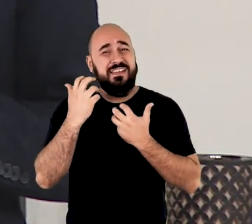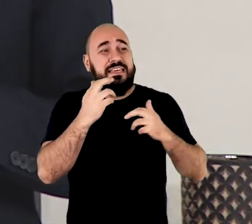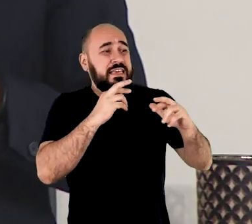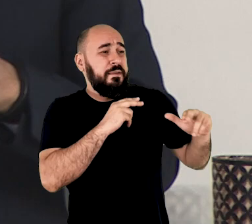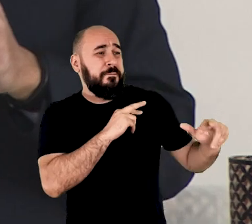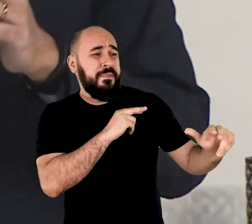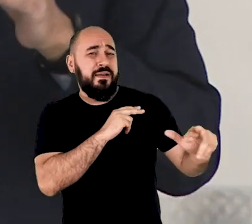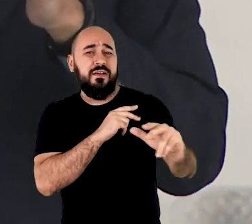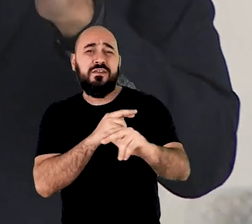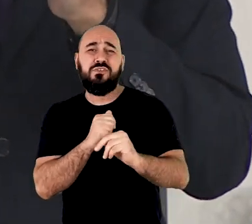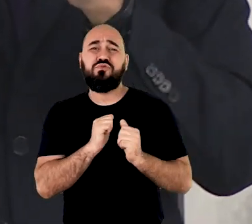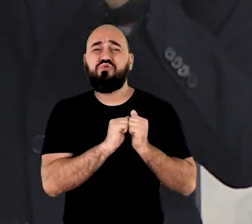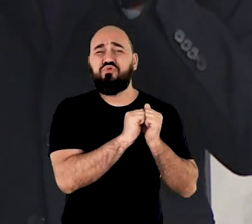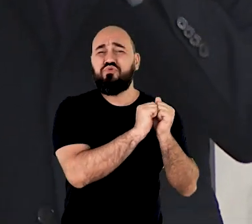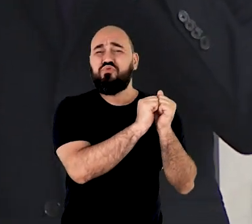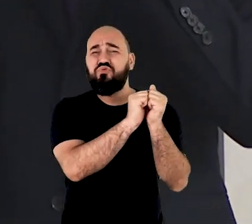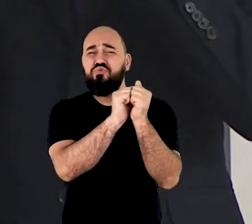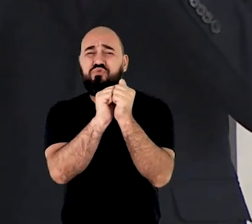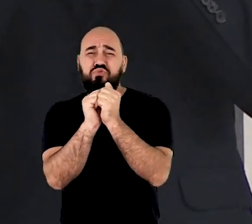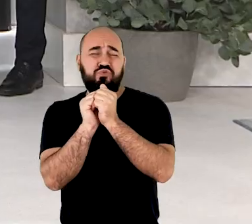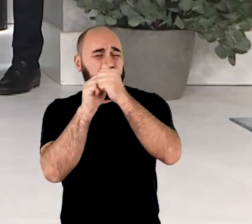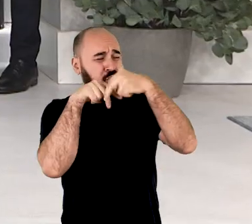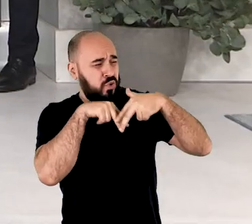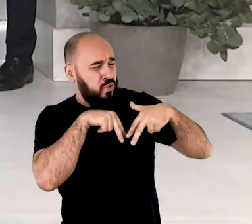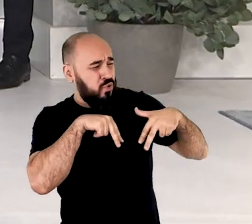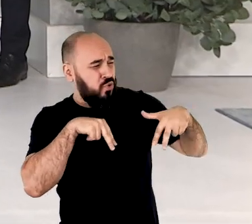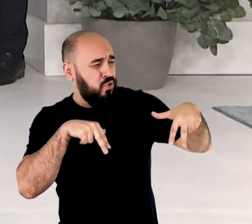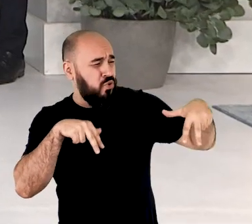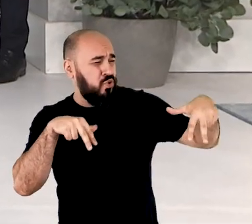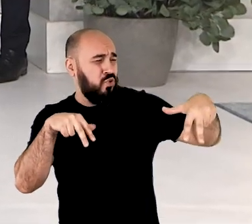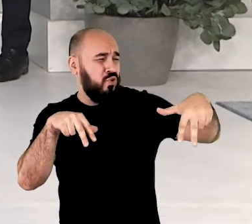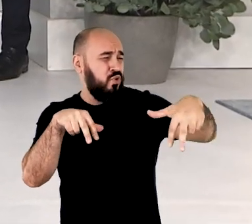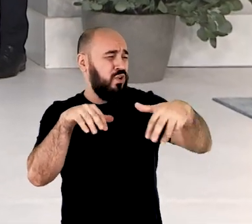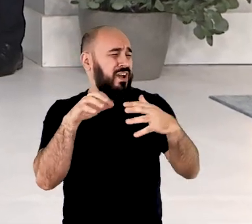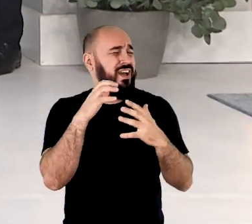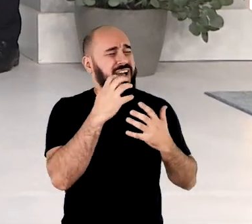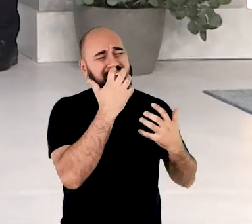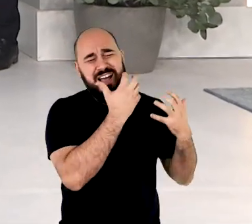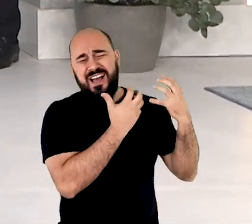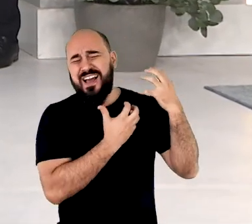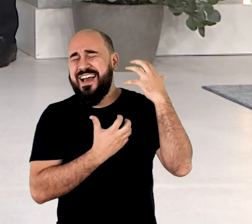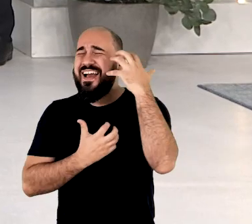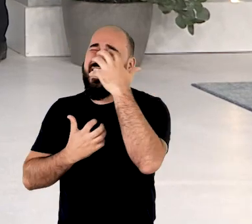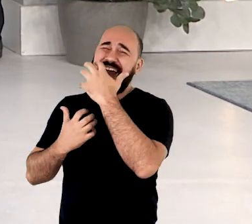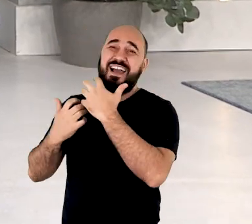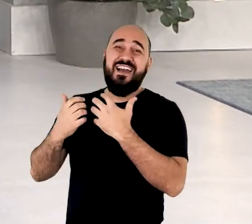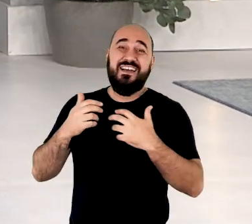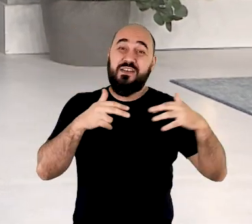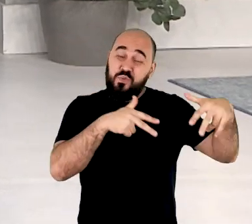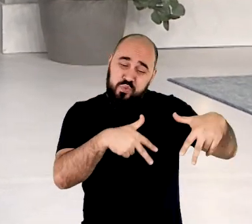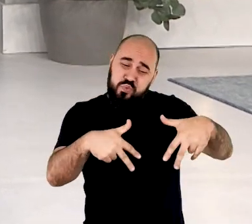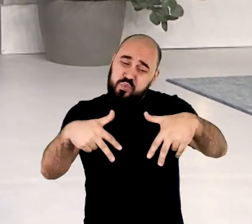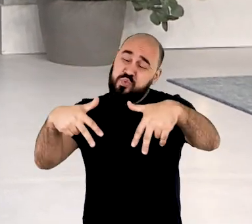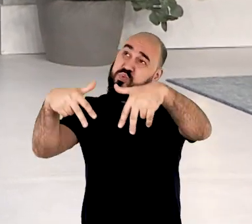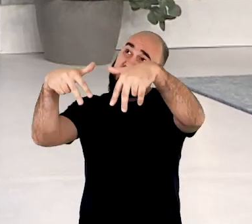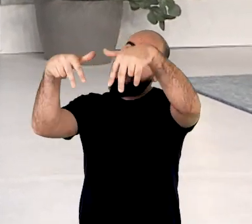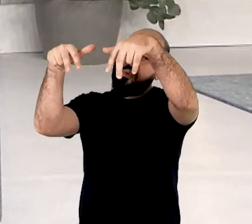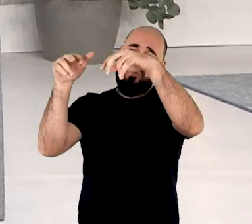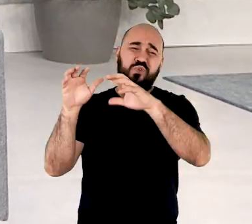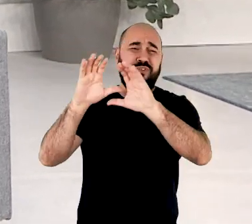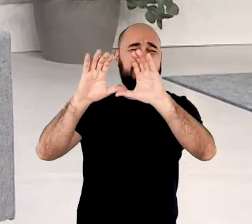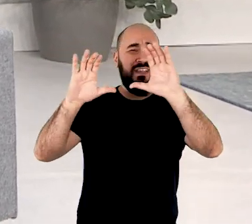Dos redimidos, quero estar com os meus irmãos e amigos junto ao trono